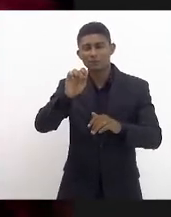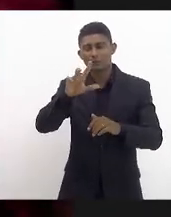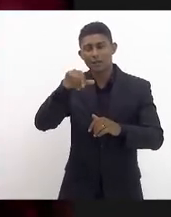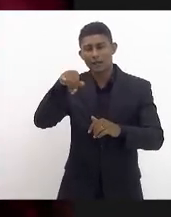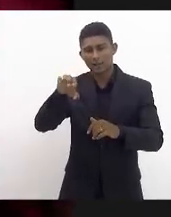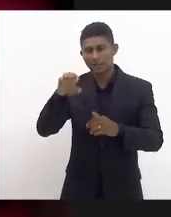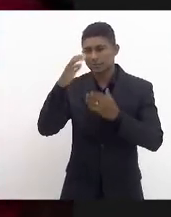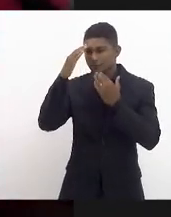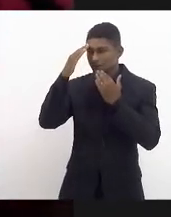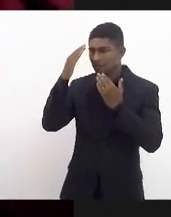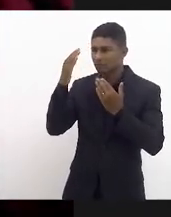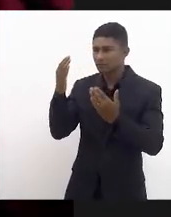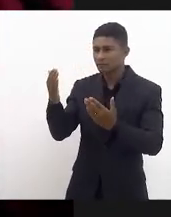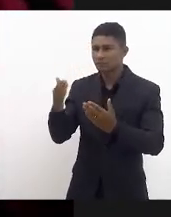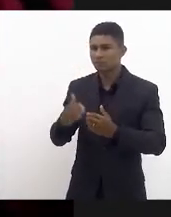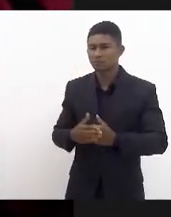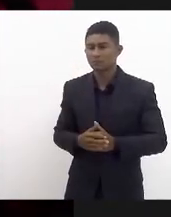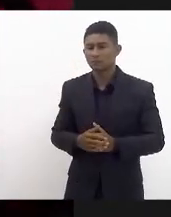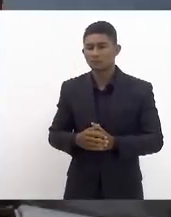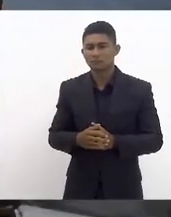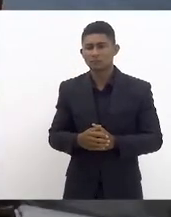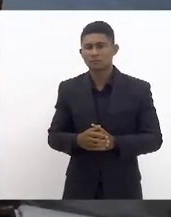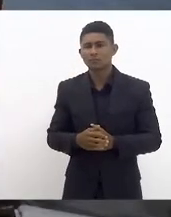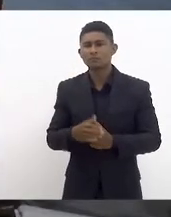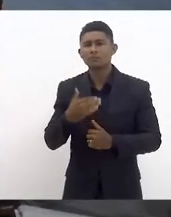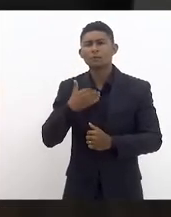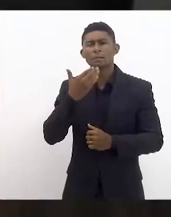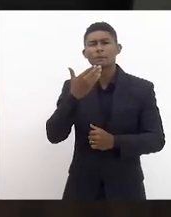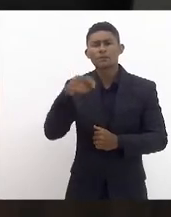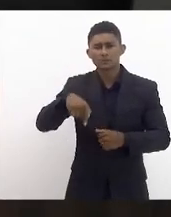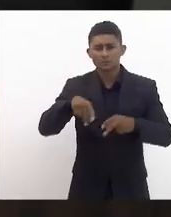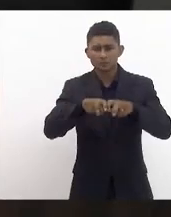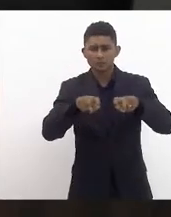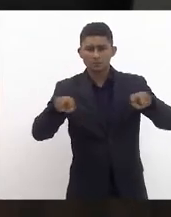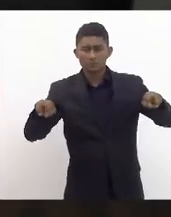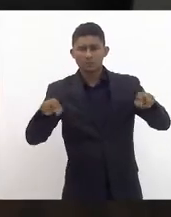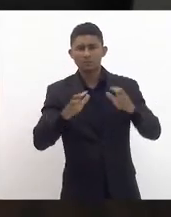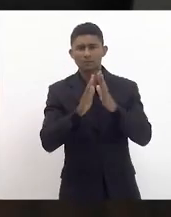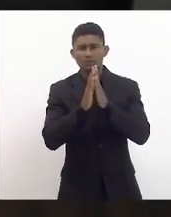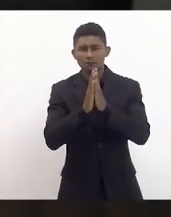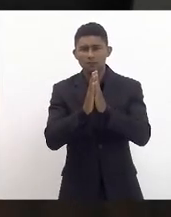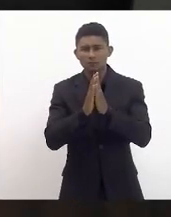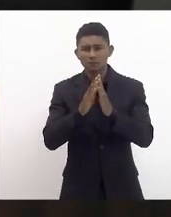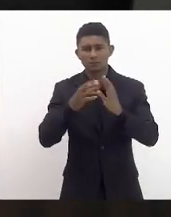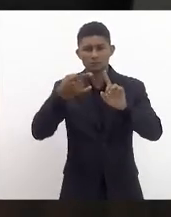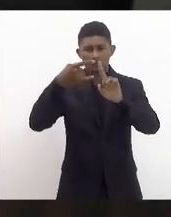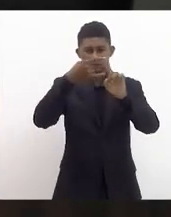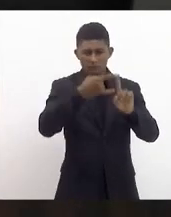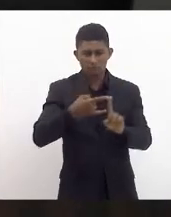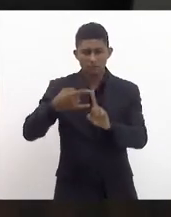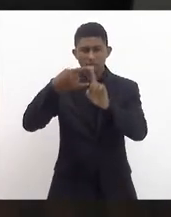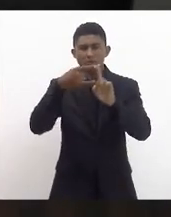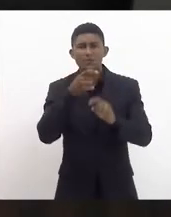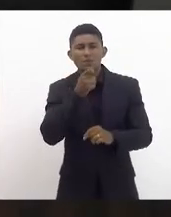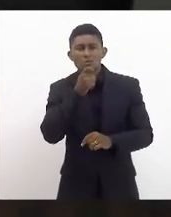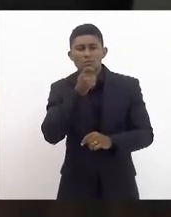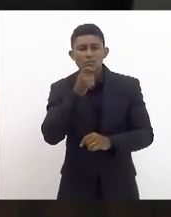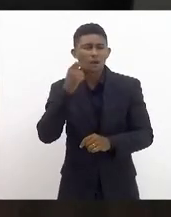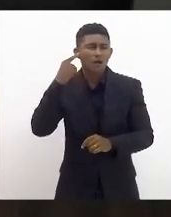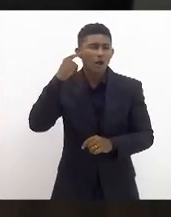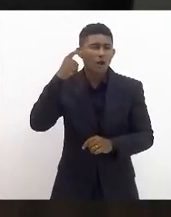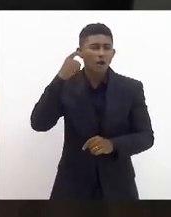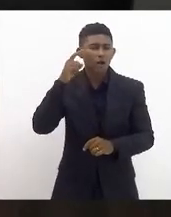só, Mônica. Ajudaram. Pediria a assessoria da mesa. O som do Zoom está baixo, para mim, pelo menos